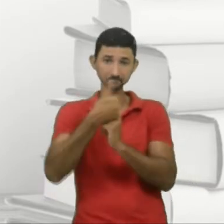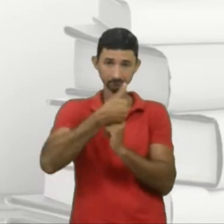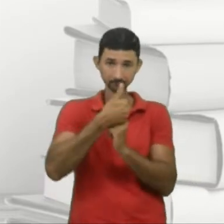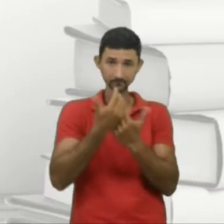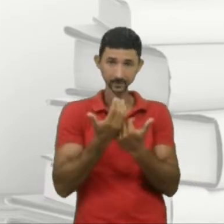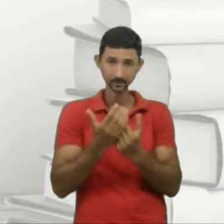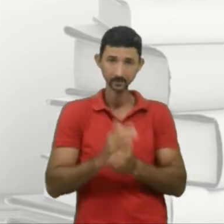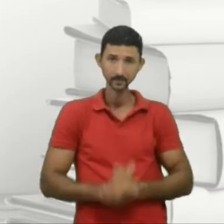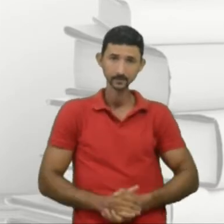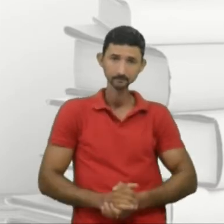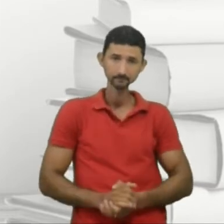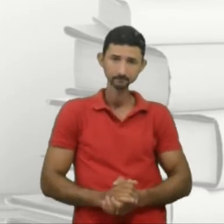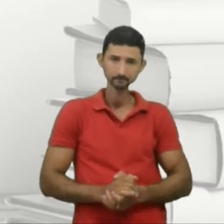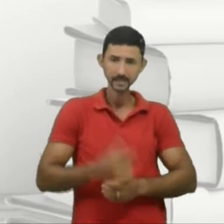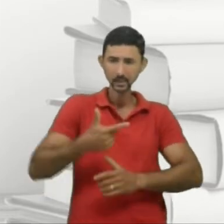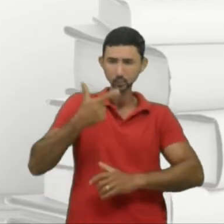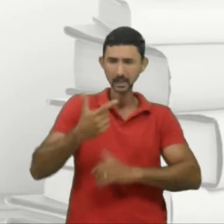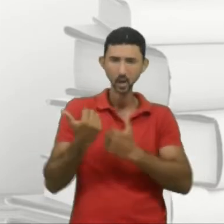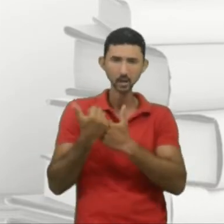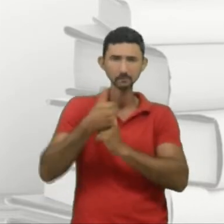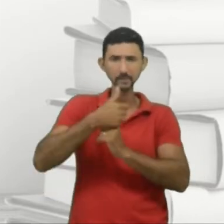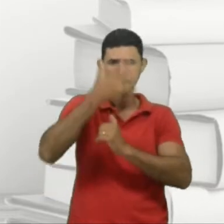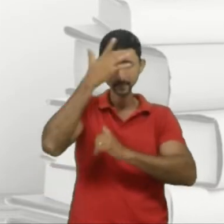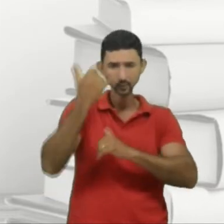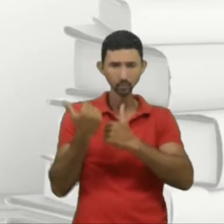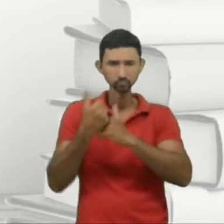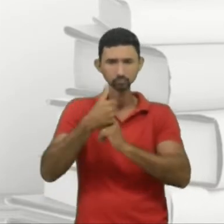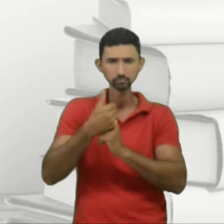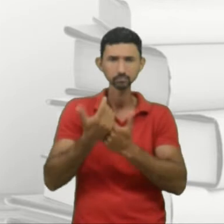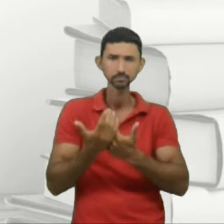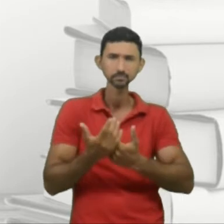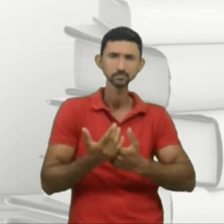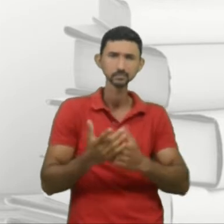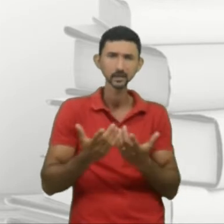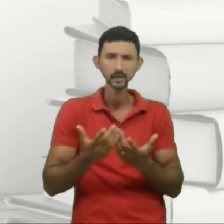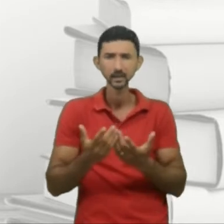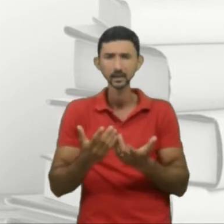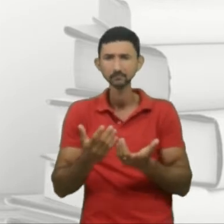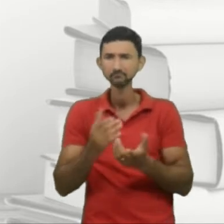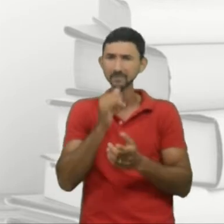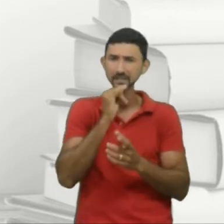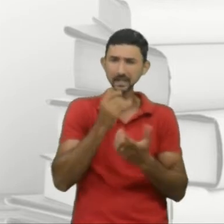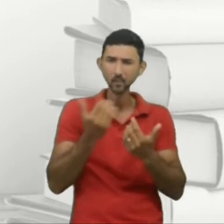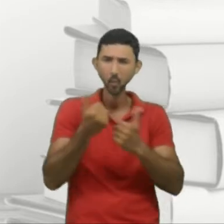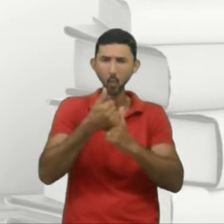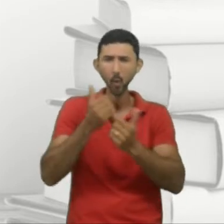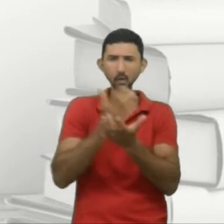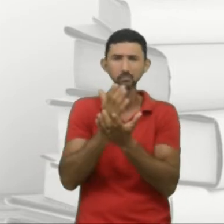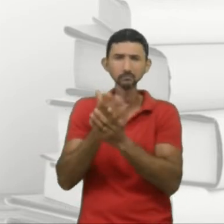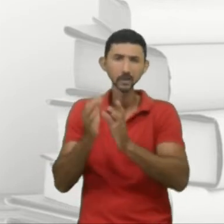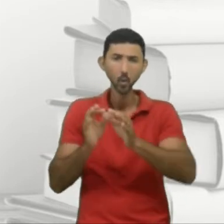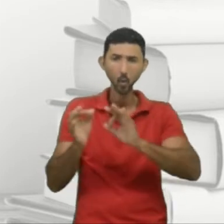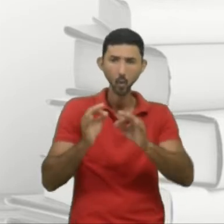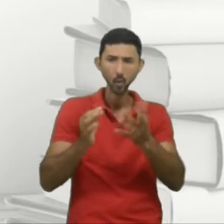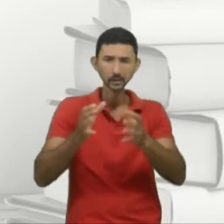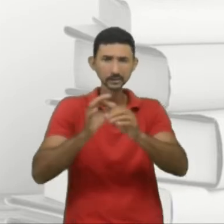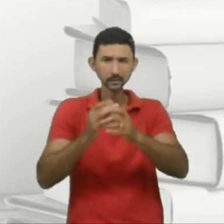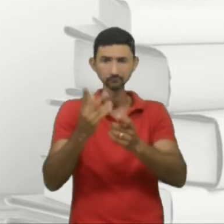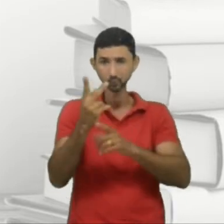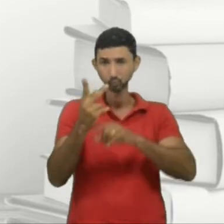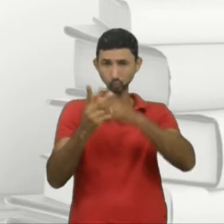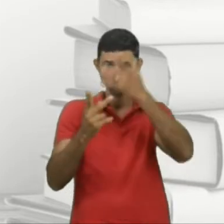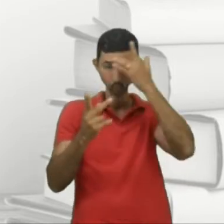o segundo manda-chuva na ausência do primeiro, ou então para compartilhar também com o primeiro